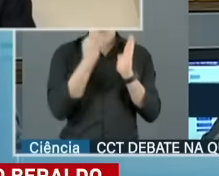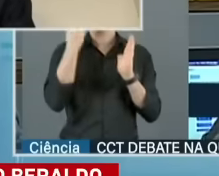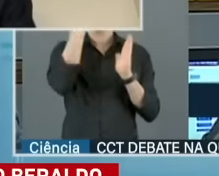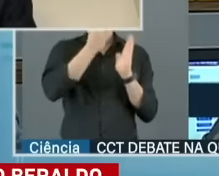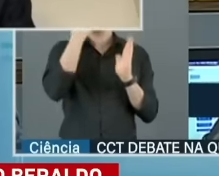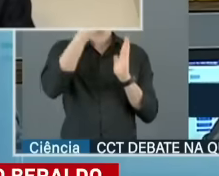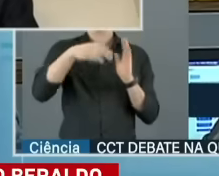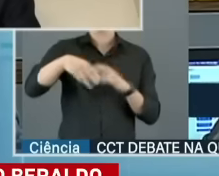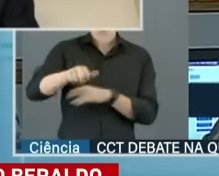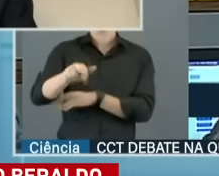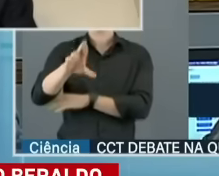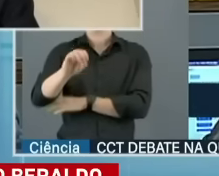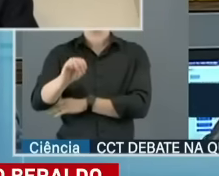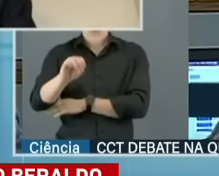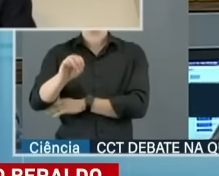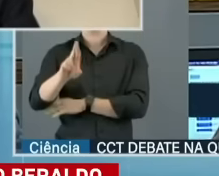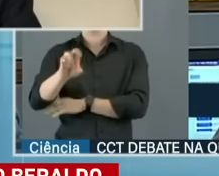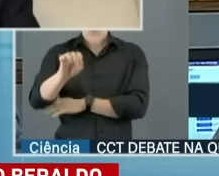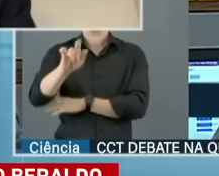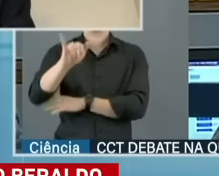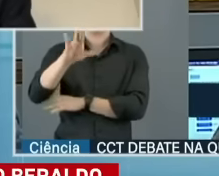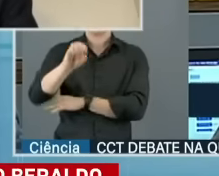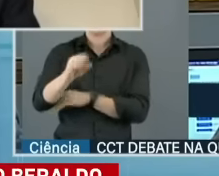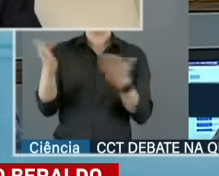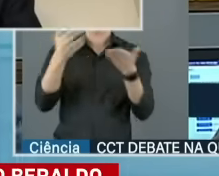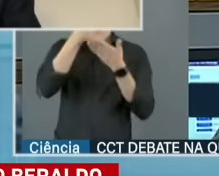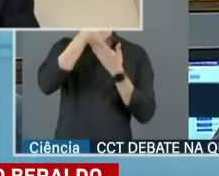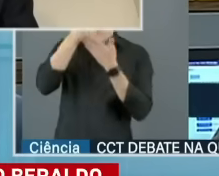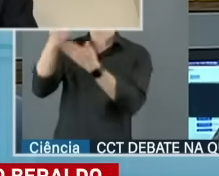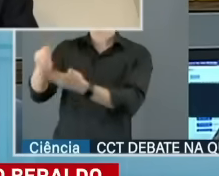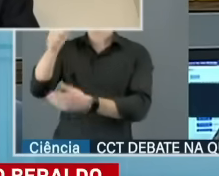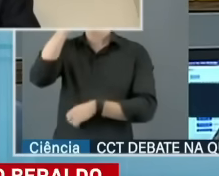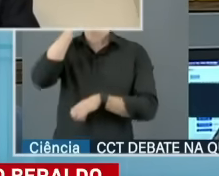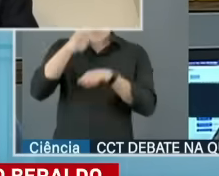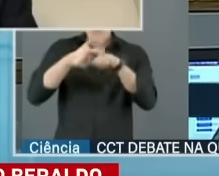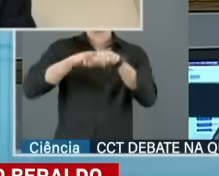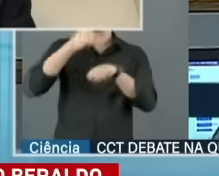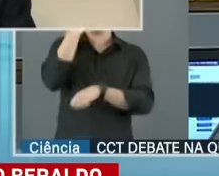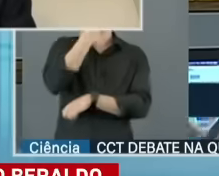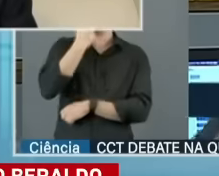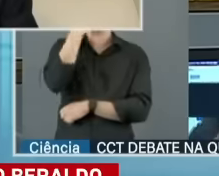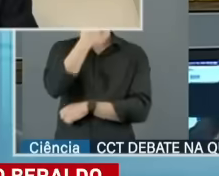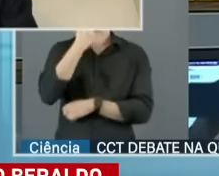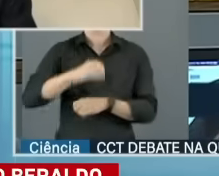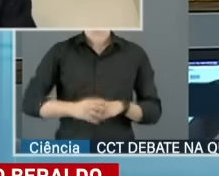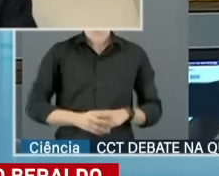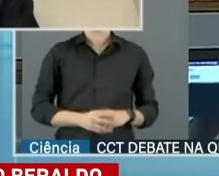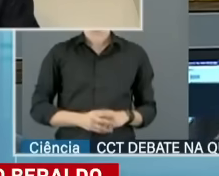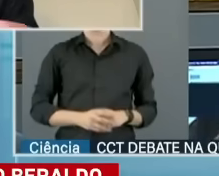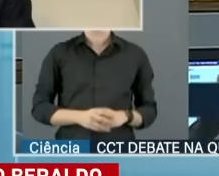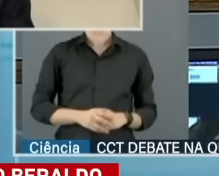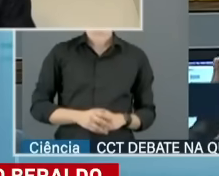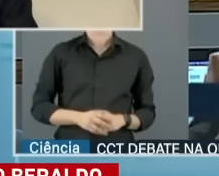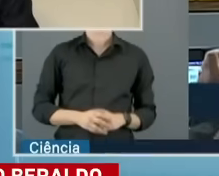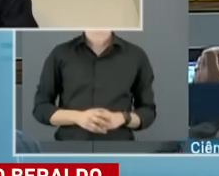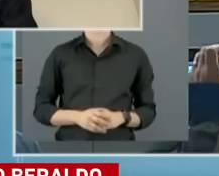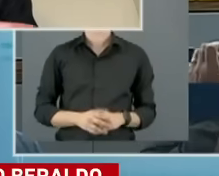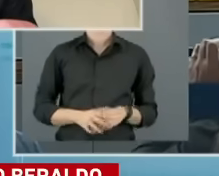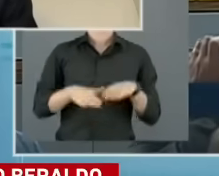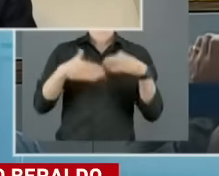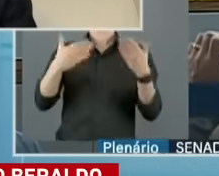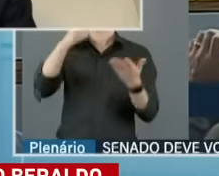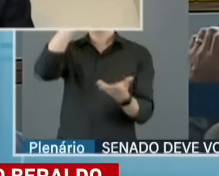estabelecido para proteger o Palácio do Planalto. Sobretudo porque havia o risco, eles haviam